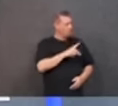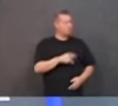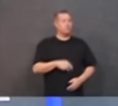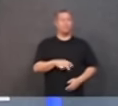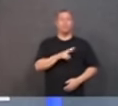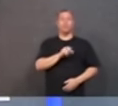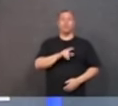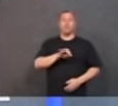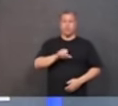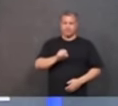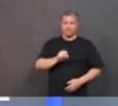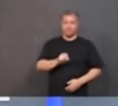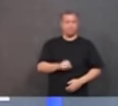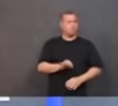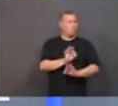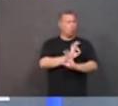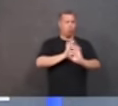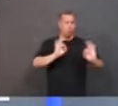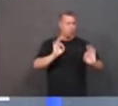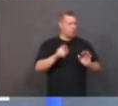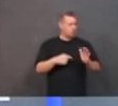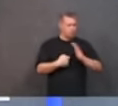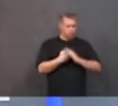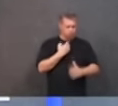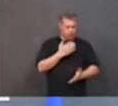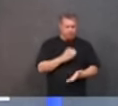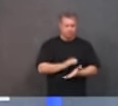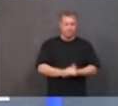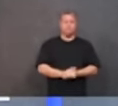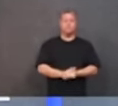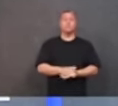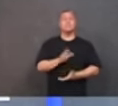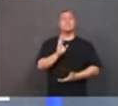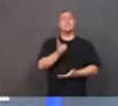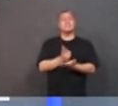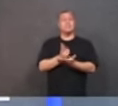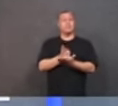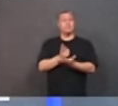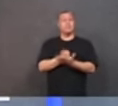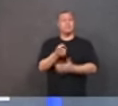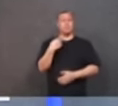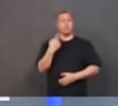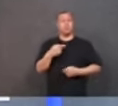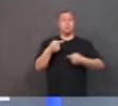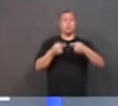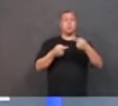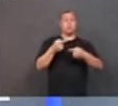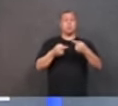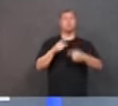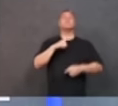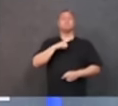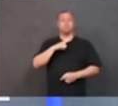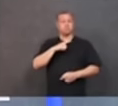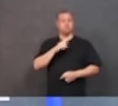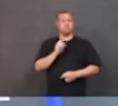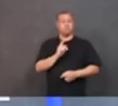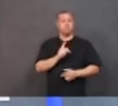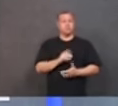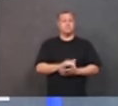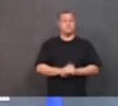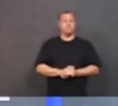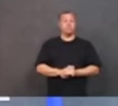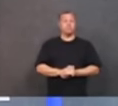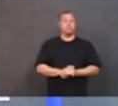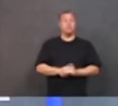excelente pergunta. Realmente, né, nós já tocamos nesse assunto aqui, nesse debate, e